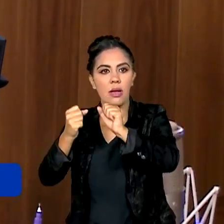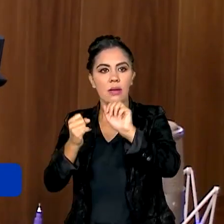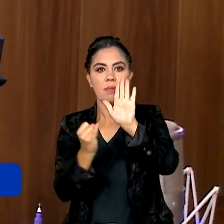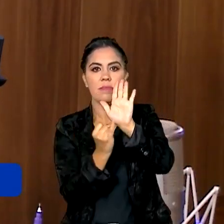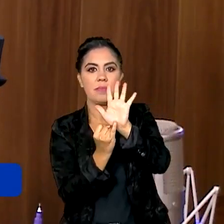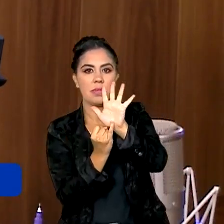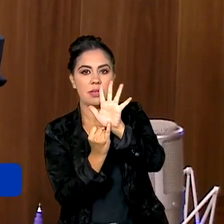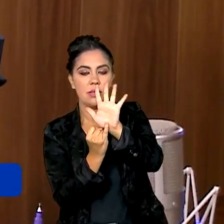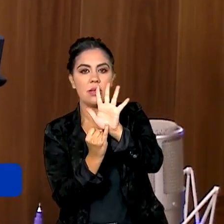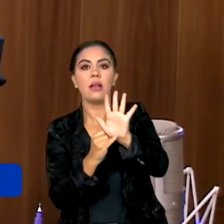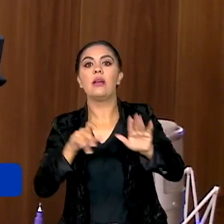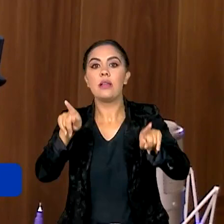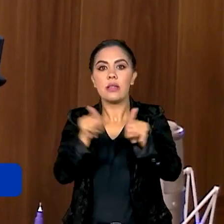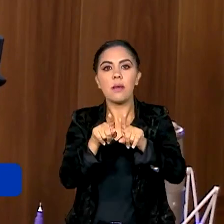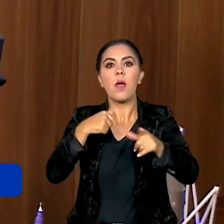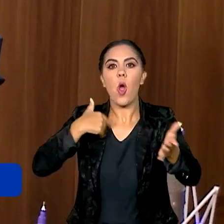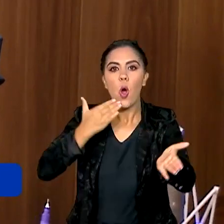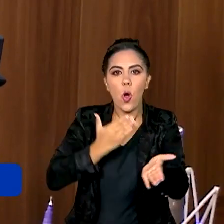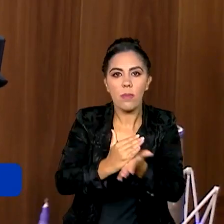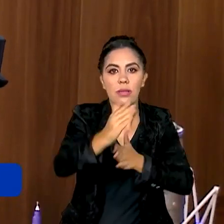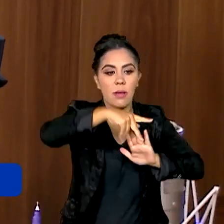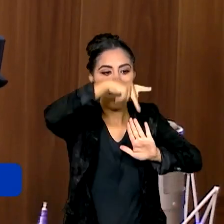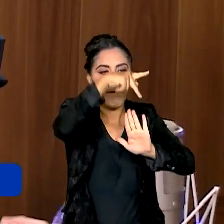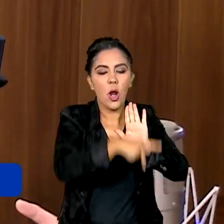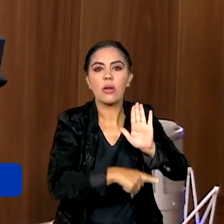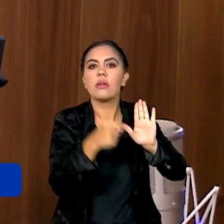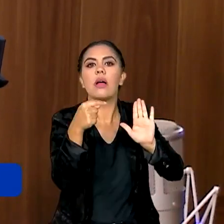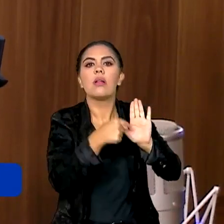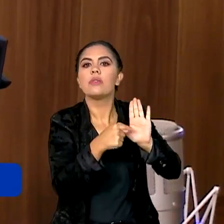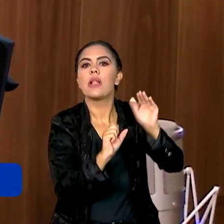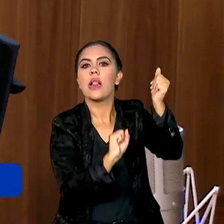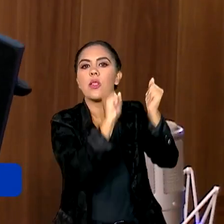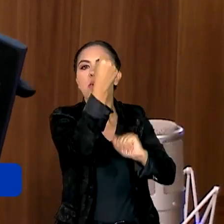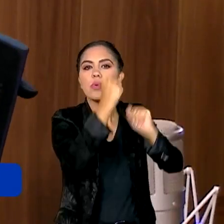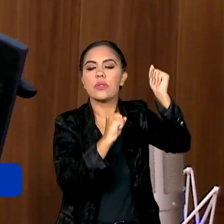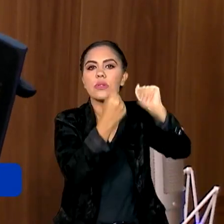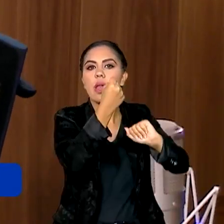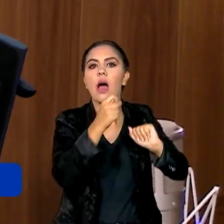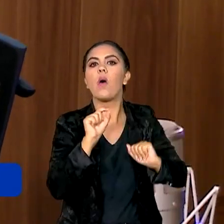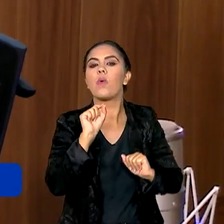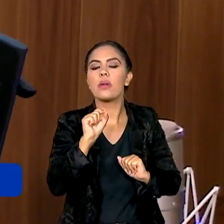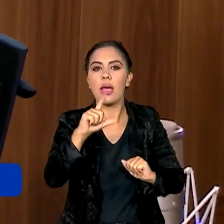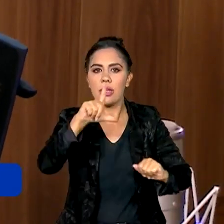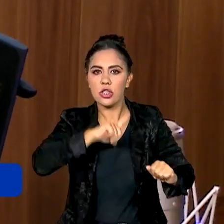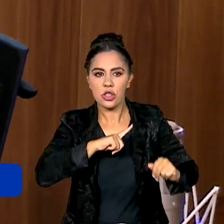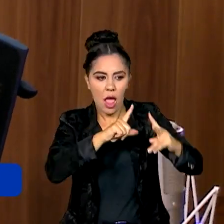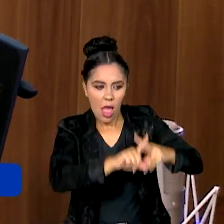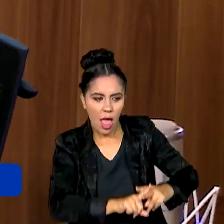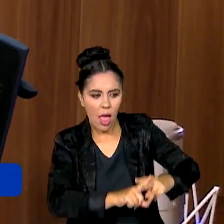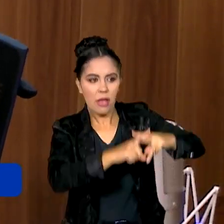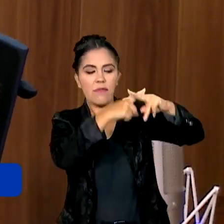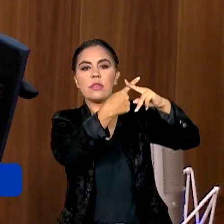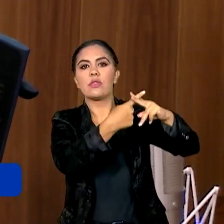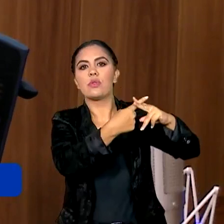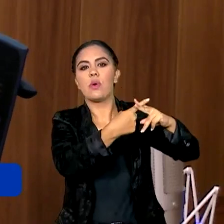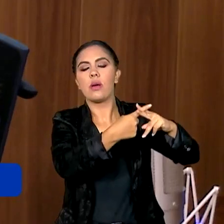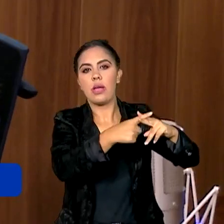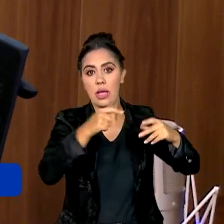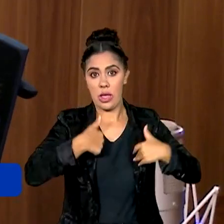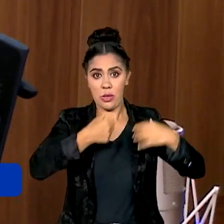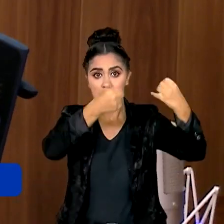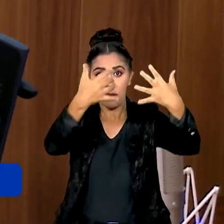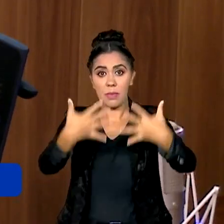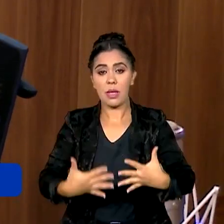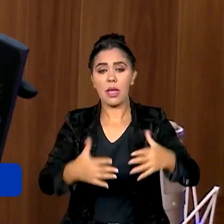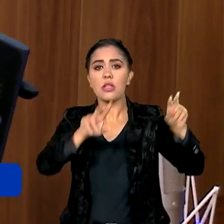fazendo projeto industrial. E no projeto industrial, você fazia um projeto, tinha um revisor, eu estava falando de indústria